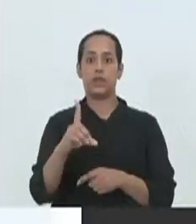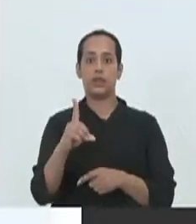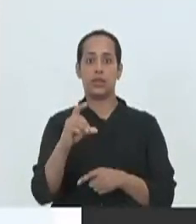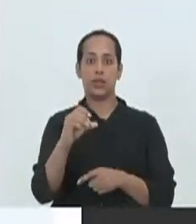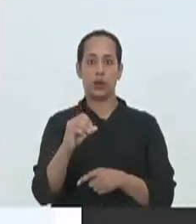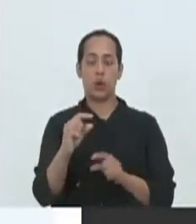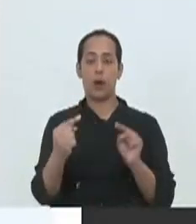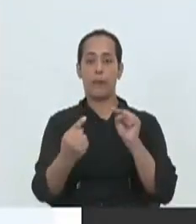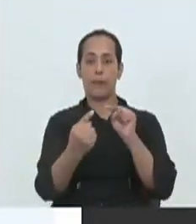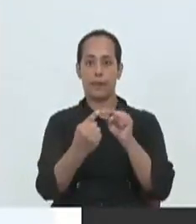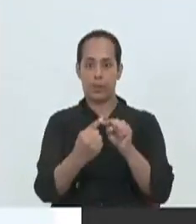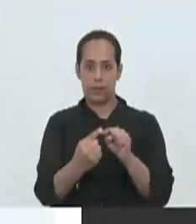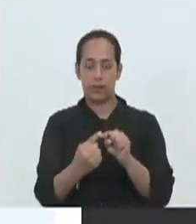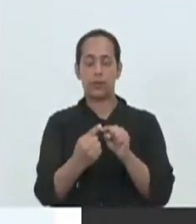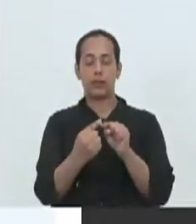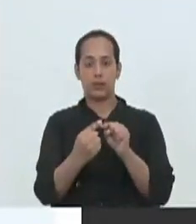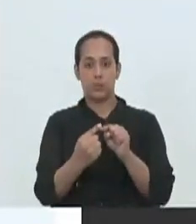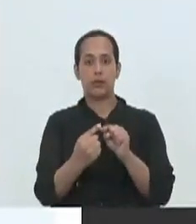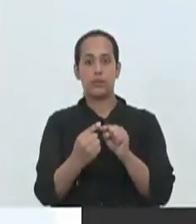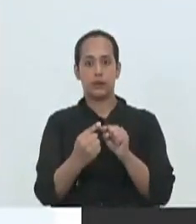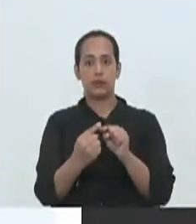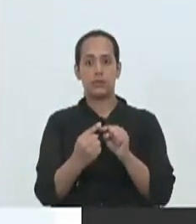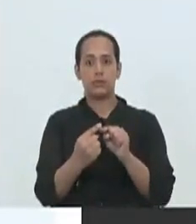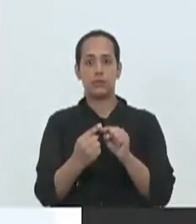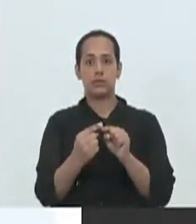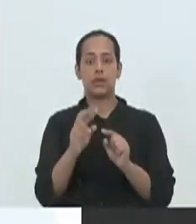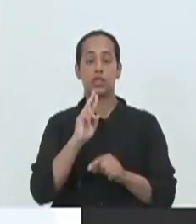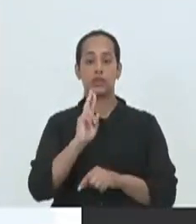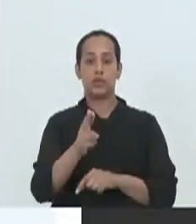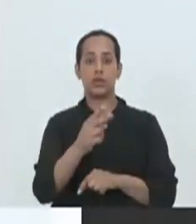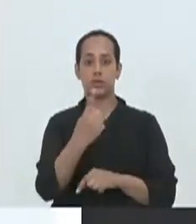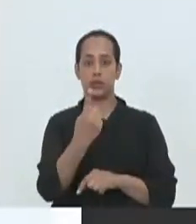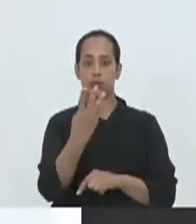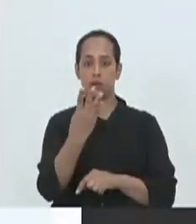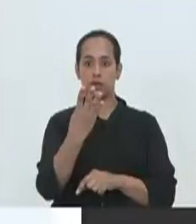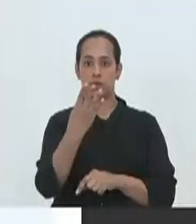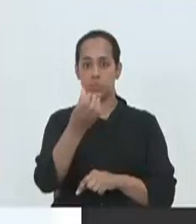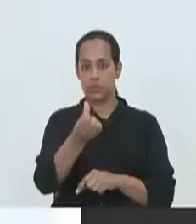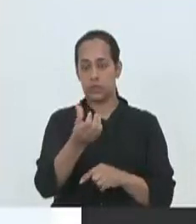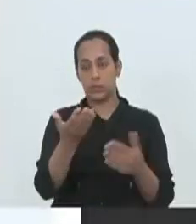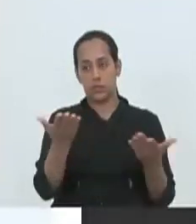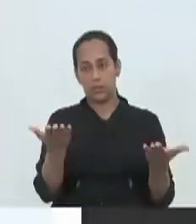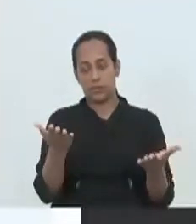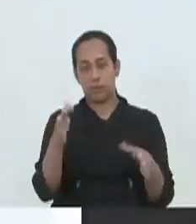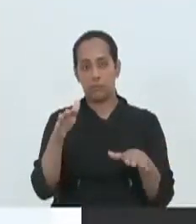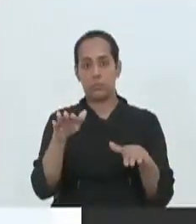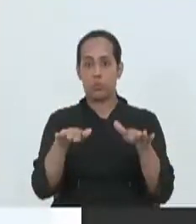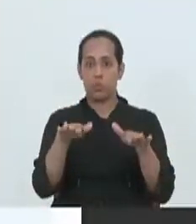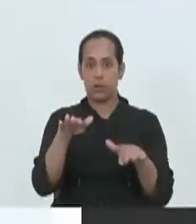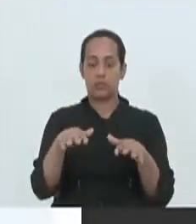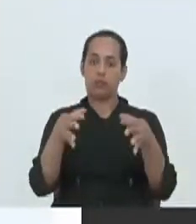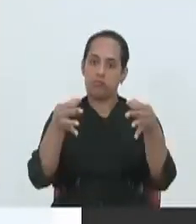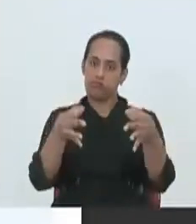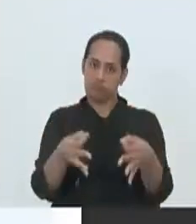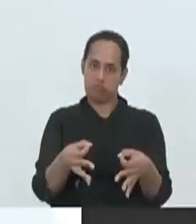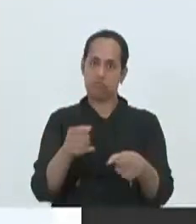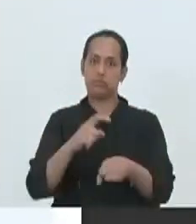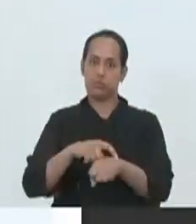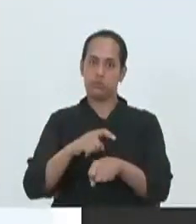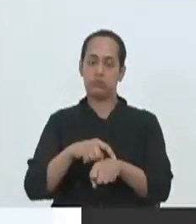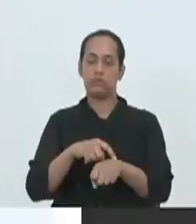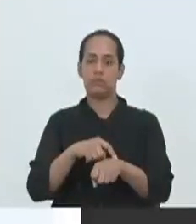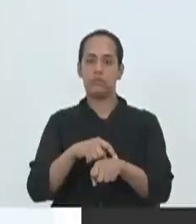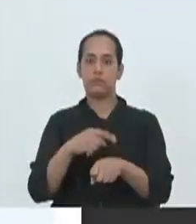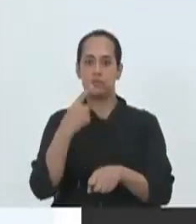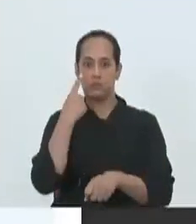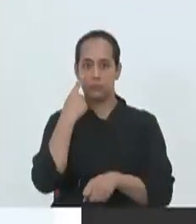um resultado negativo de 146 então portanto devidamente enquadrados nesse momento quando a gente olha a seguir